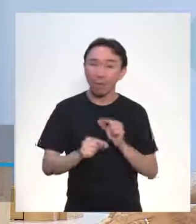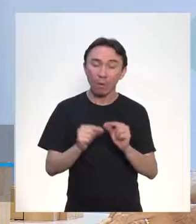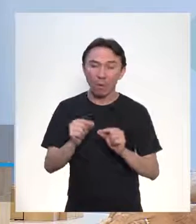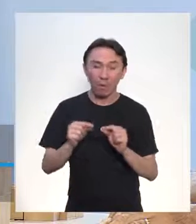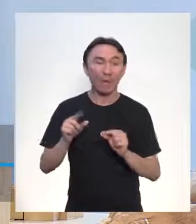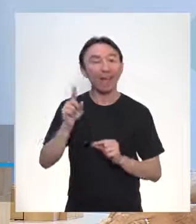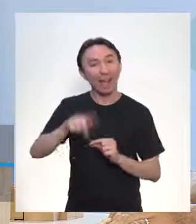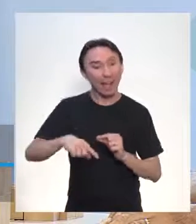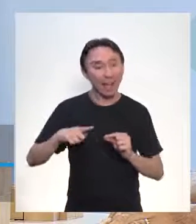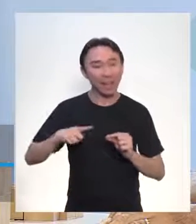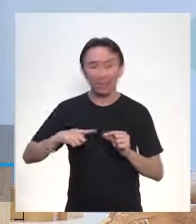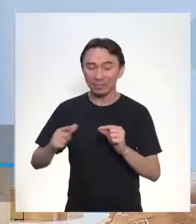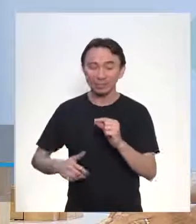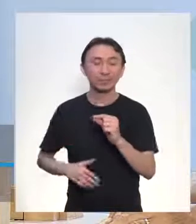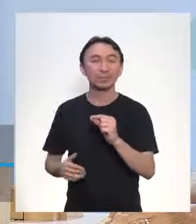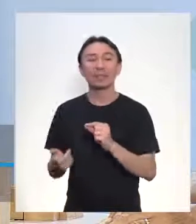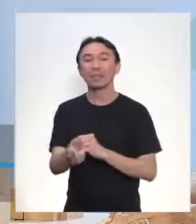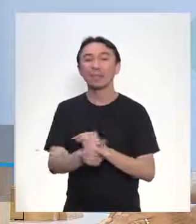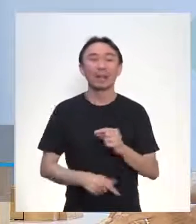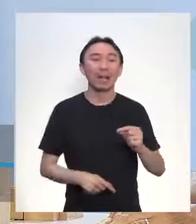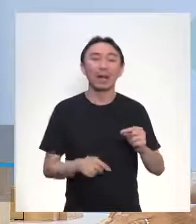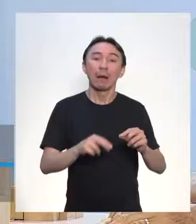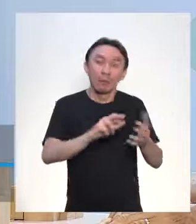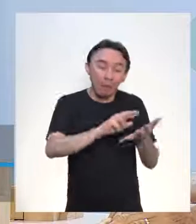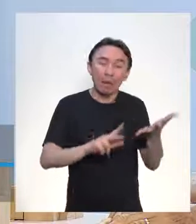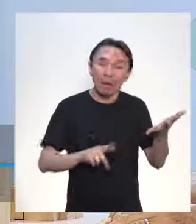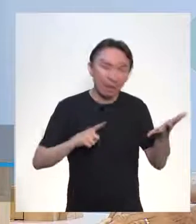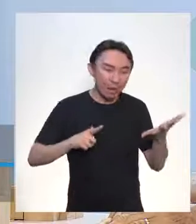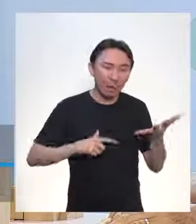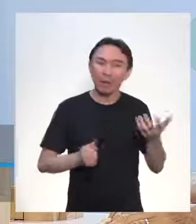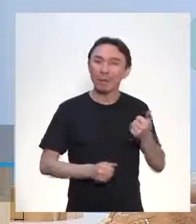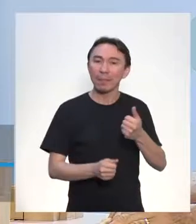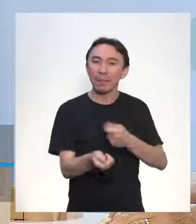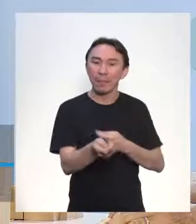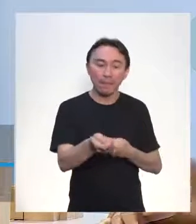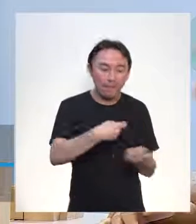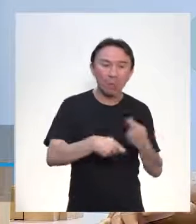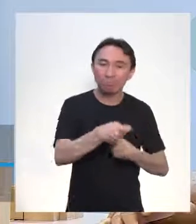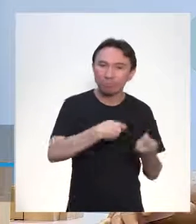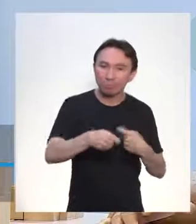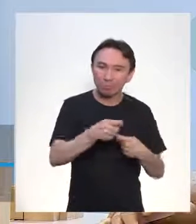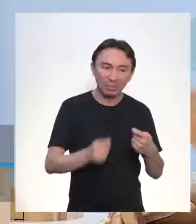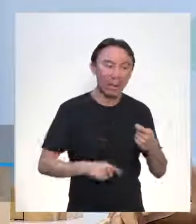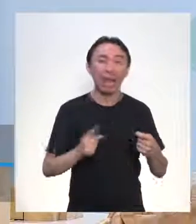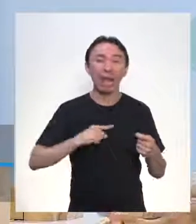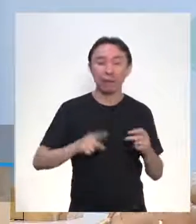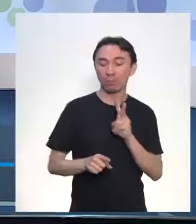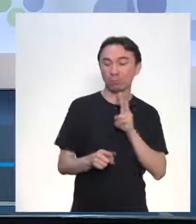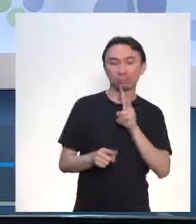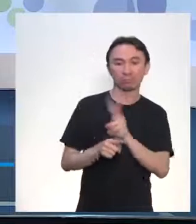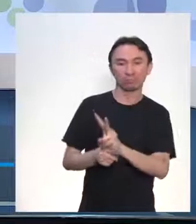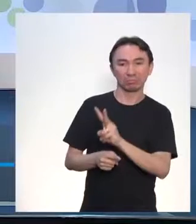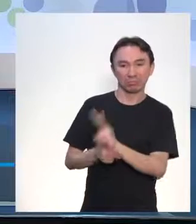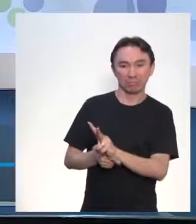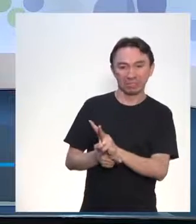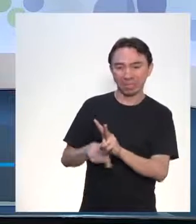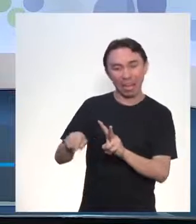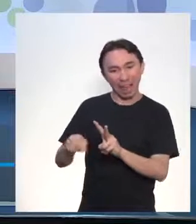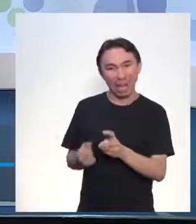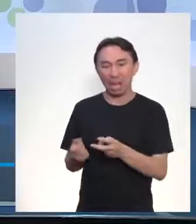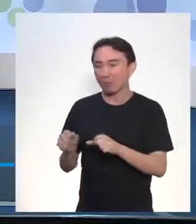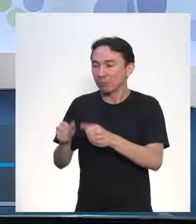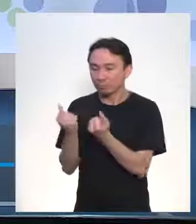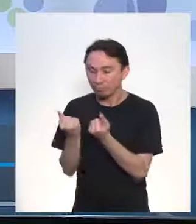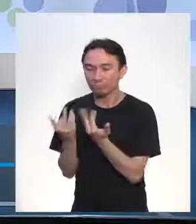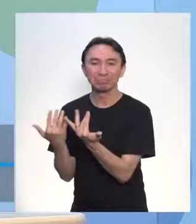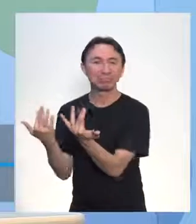o protecionismo, ou seja, a proteção da produção agrícola interna do Japão. Tem mais alguma resposta aí para o